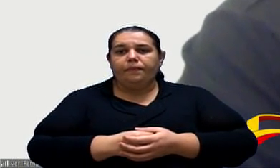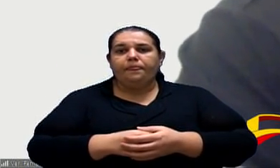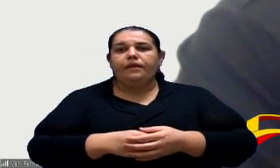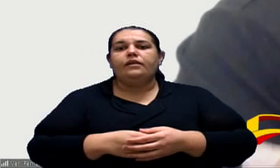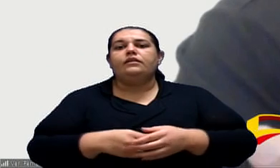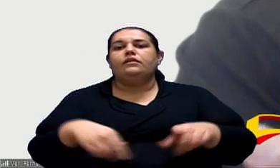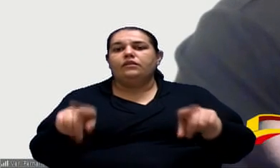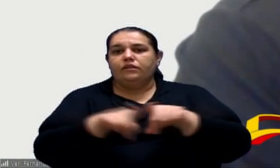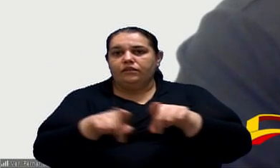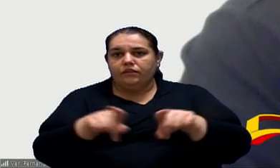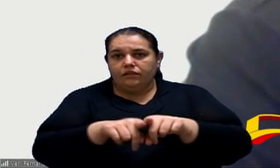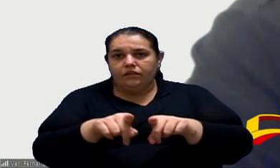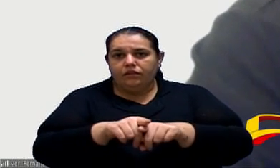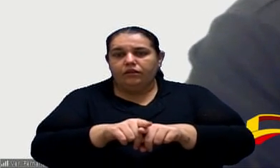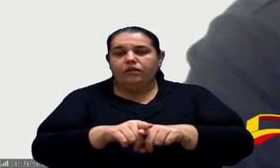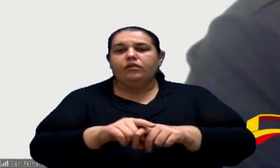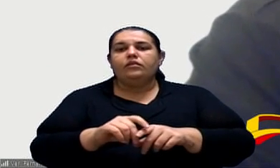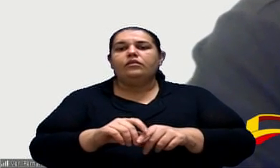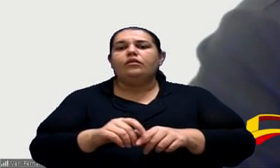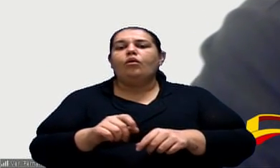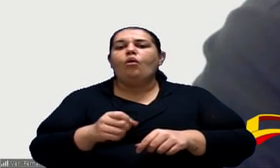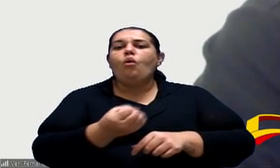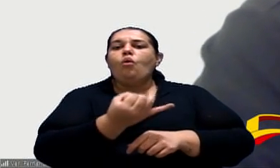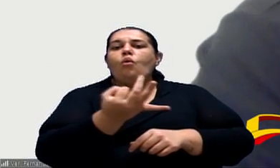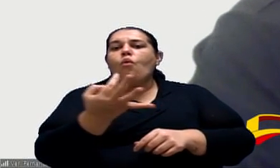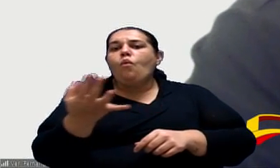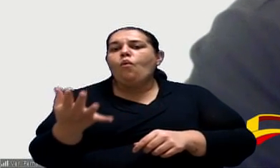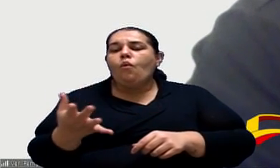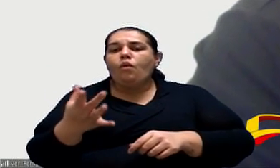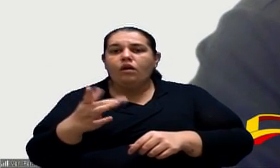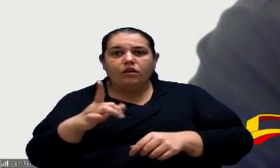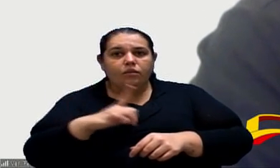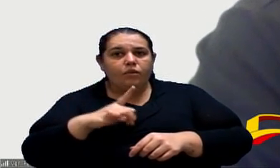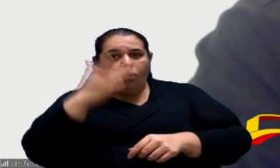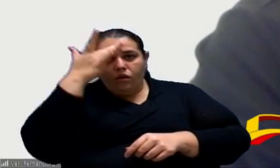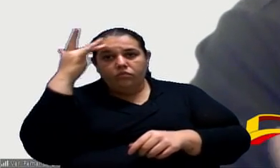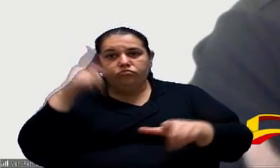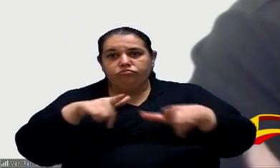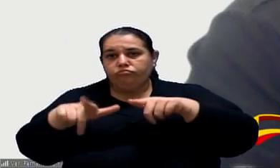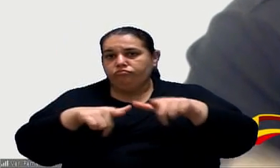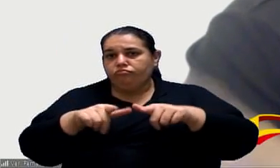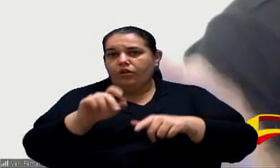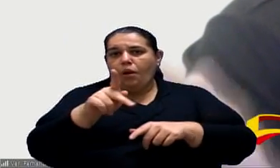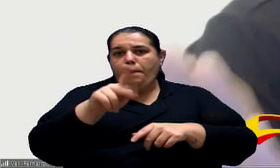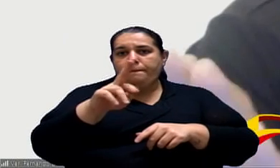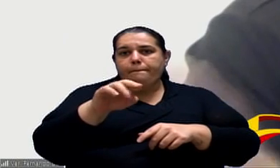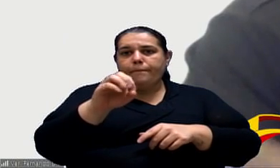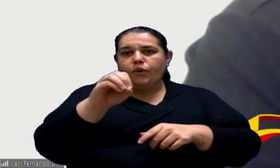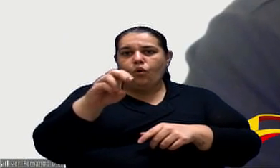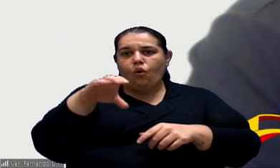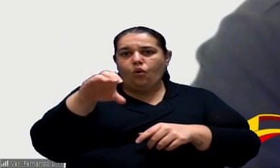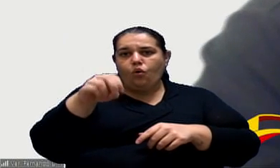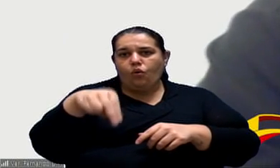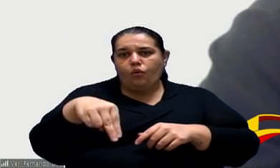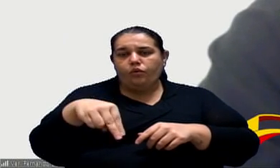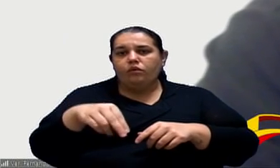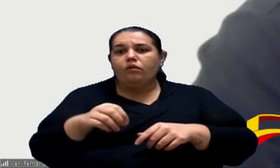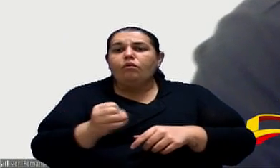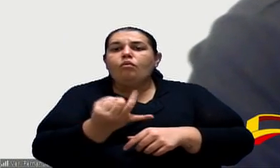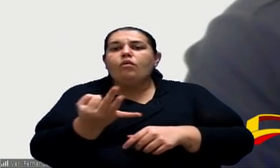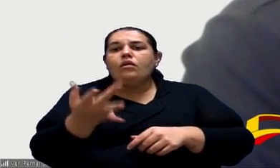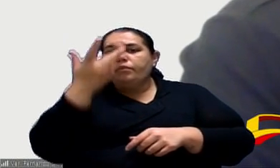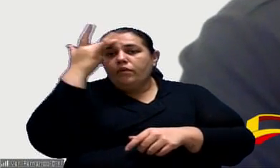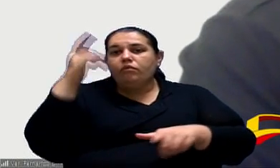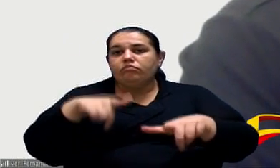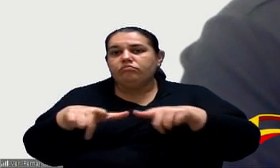Para a gente ter aí a definição, quantos fiscais o PROCON tem? O PROCON deve ter hoje, eu não quero ser leviano,